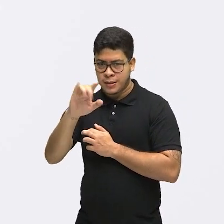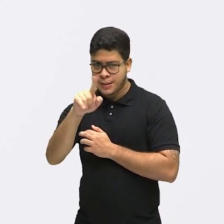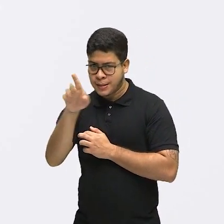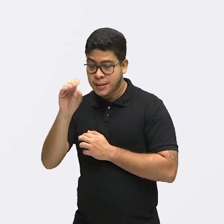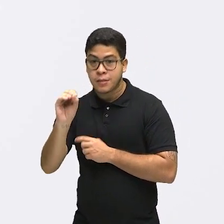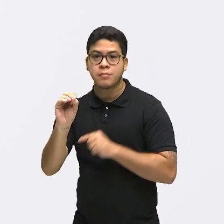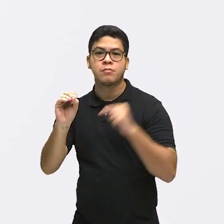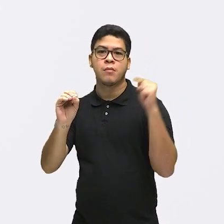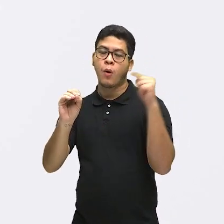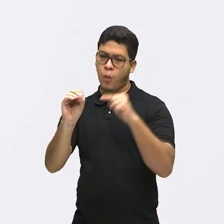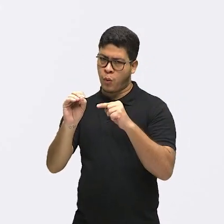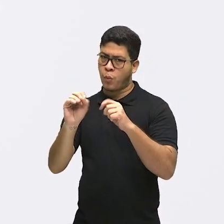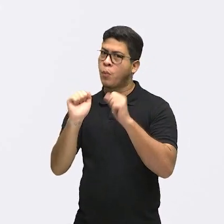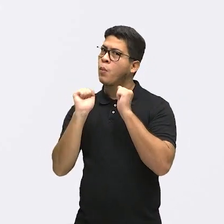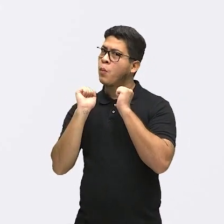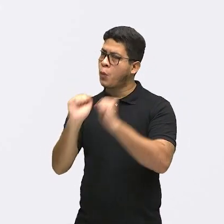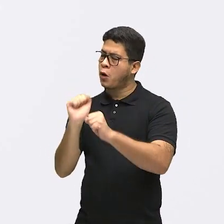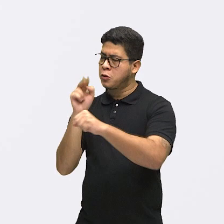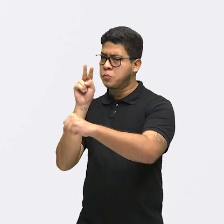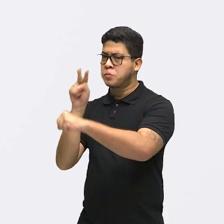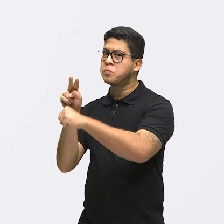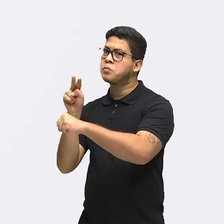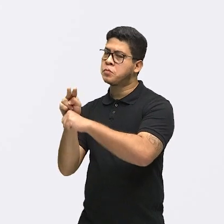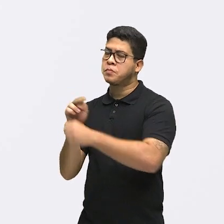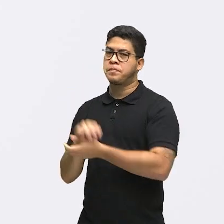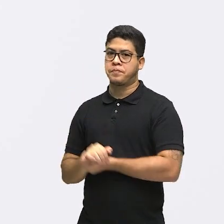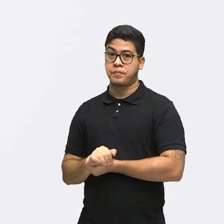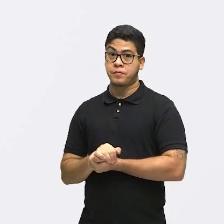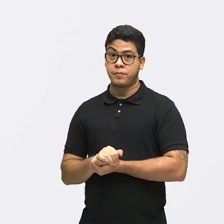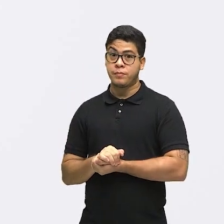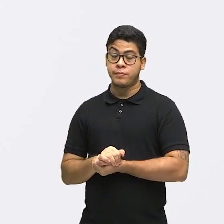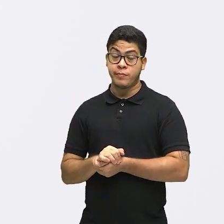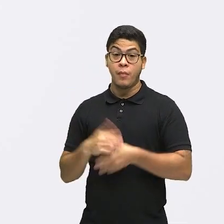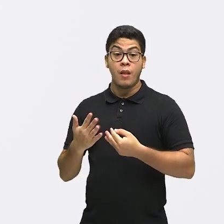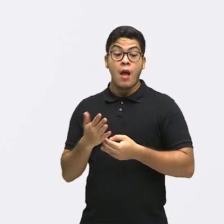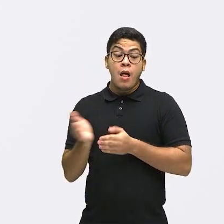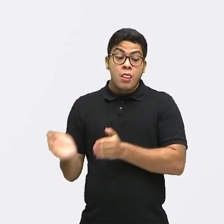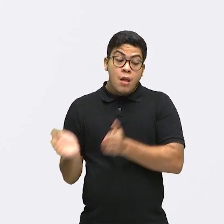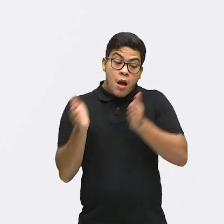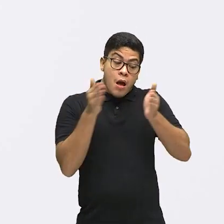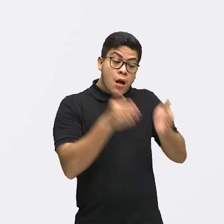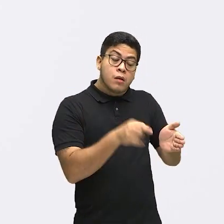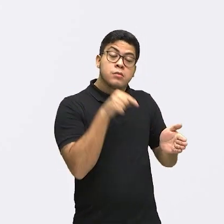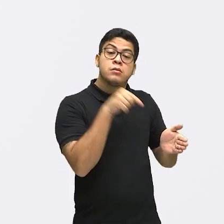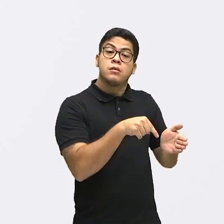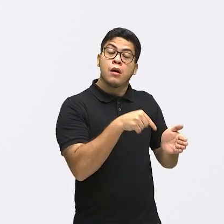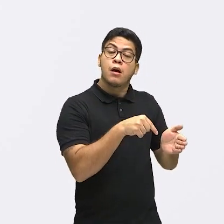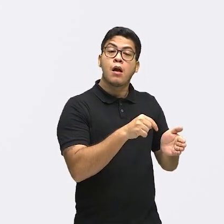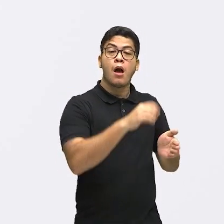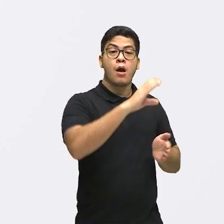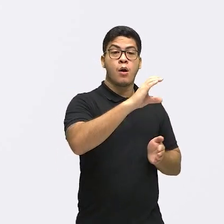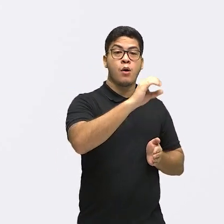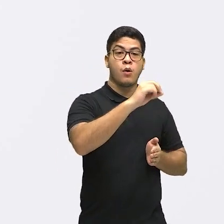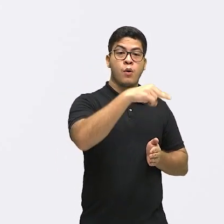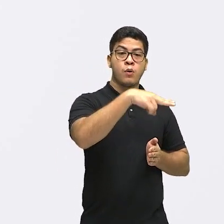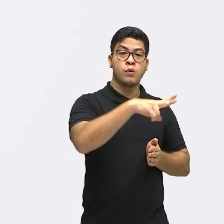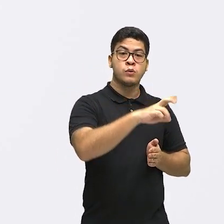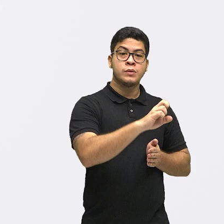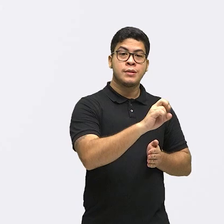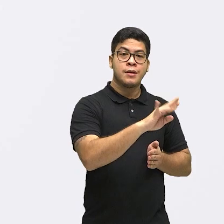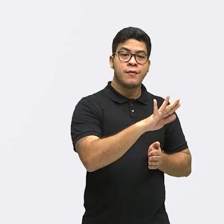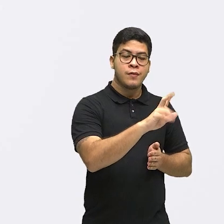é fechada para acesso, somente para a evolução do ecossistema. E a gente tem